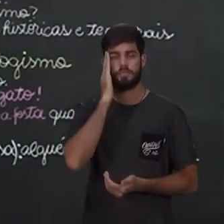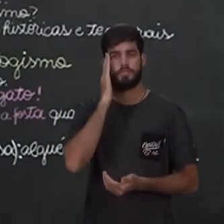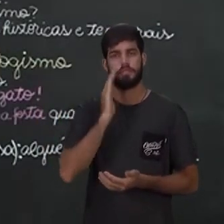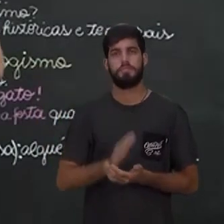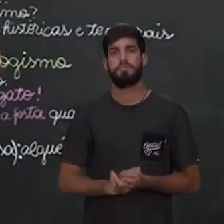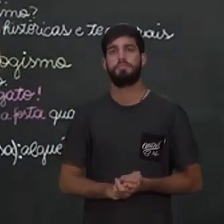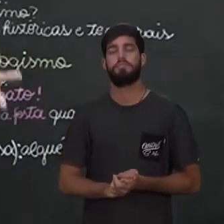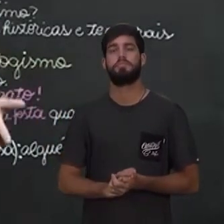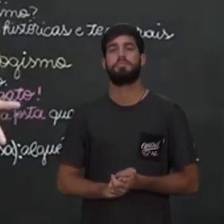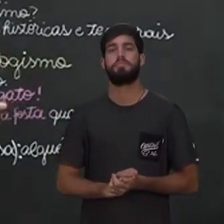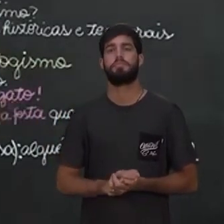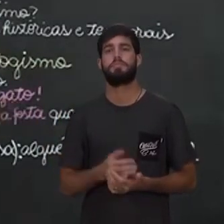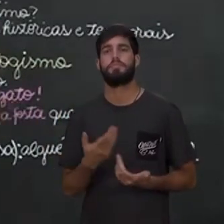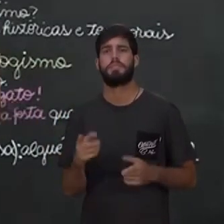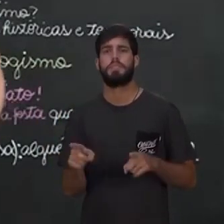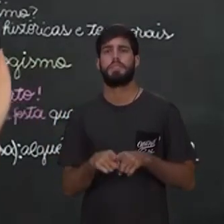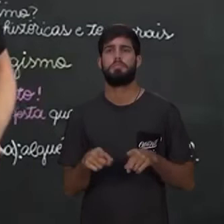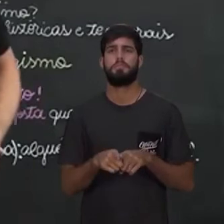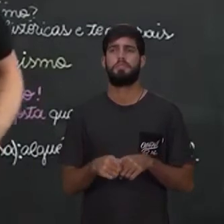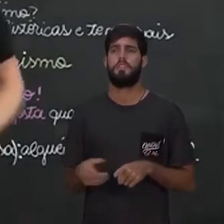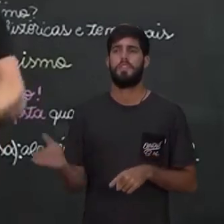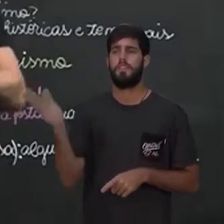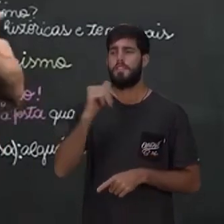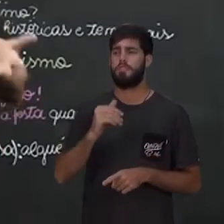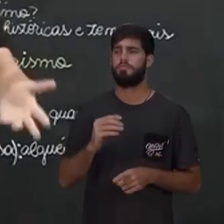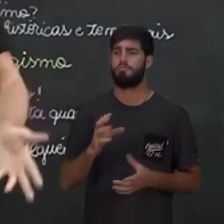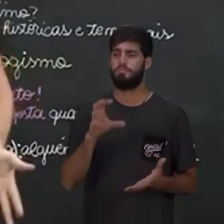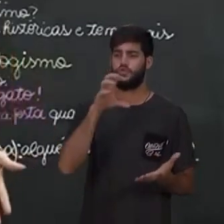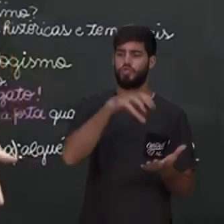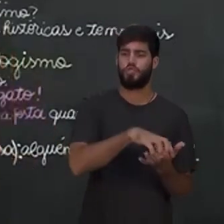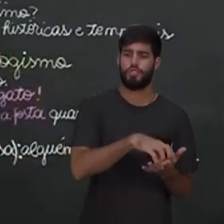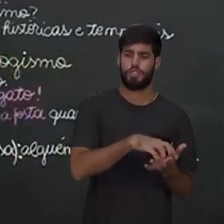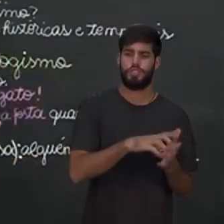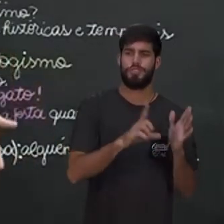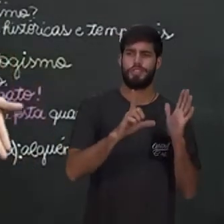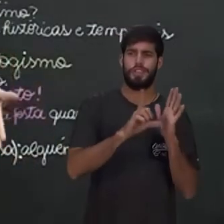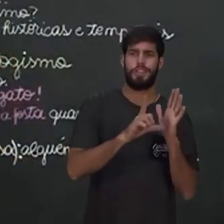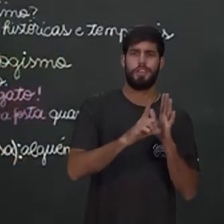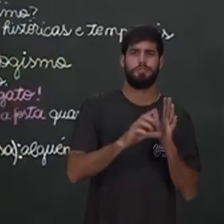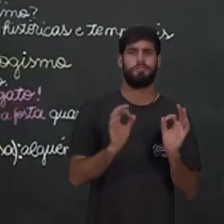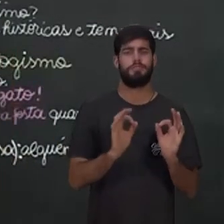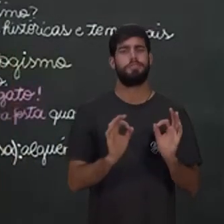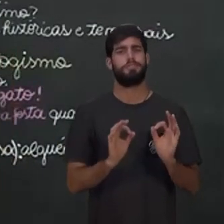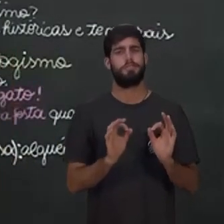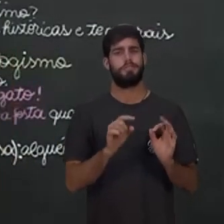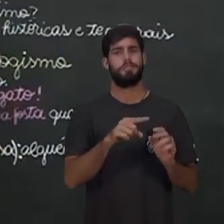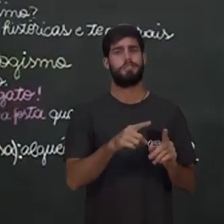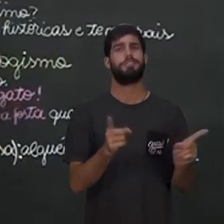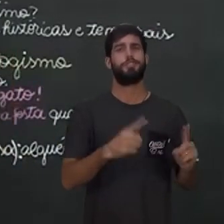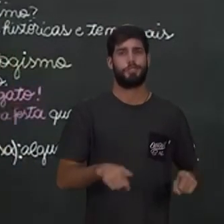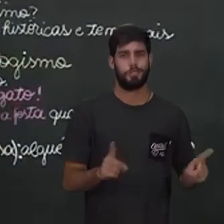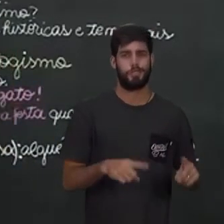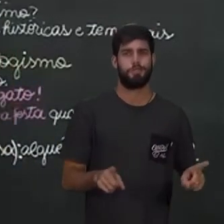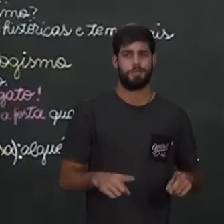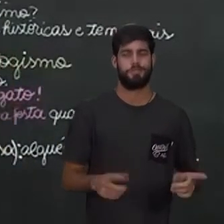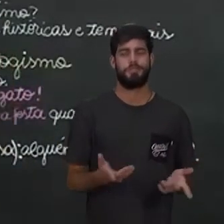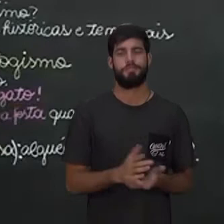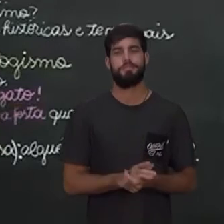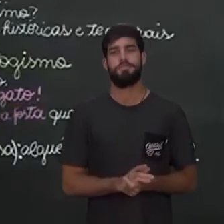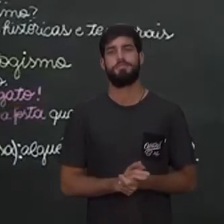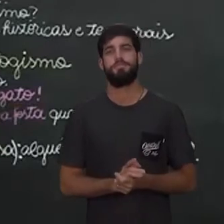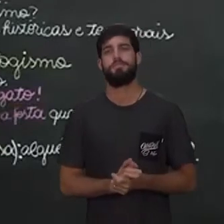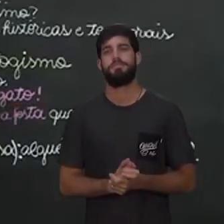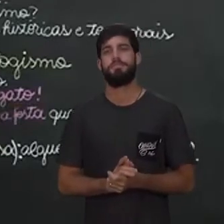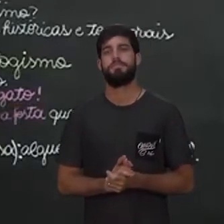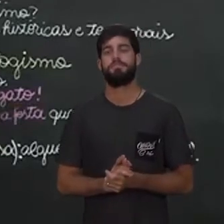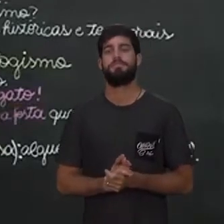comum utilizar. Porque também seria estranho dizer vamos ao centro de lojas ou ao centro comercial, quando na verdade quase todo mundo ou todo mundo fala shopping